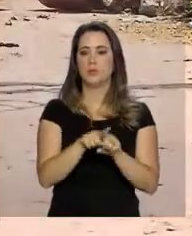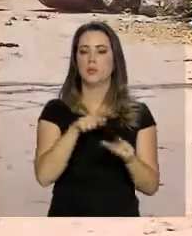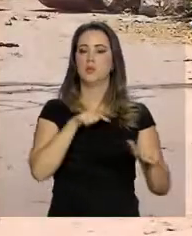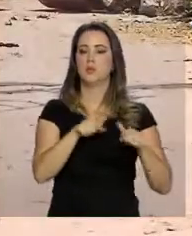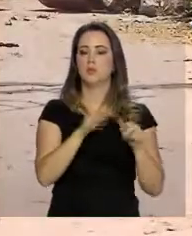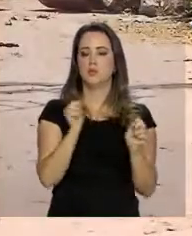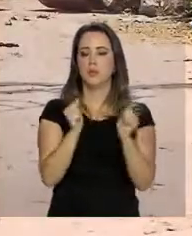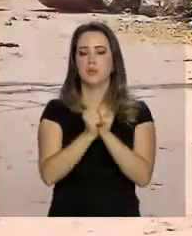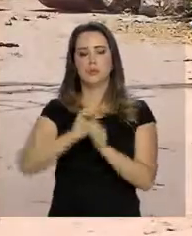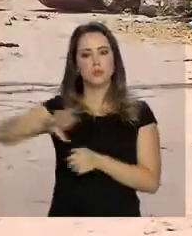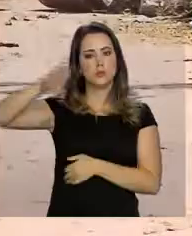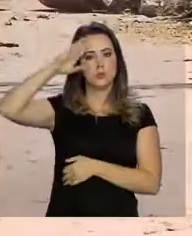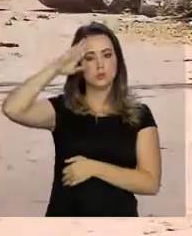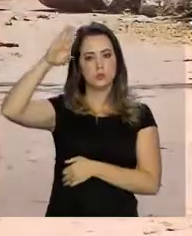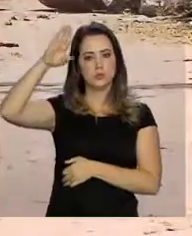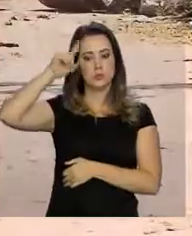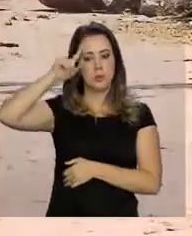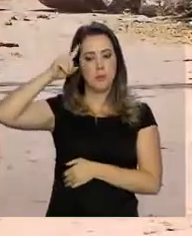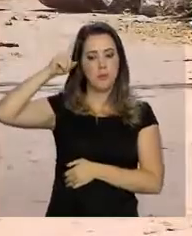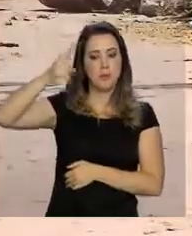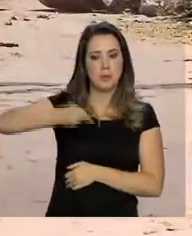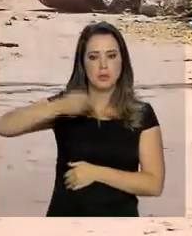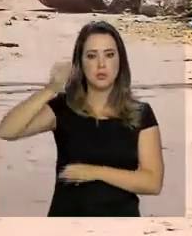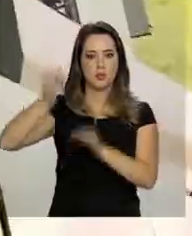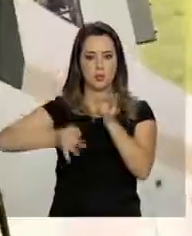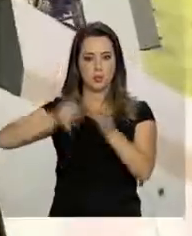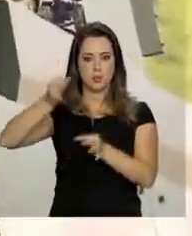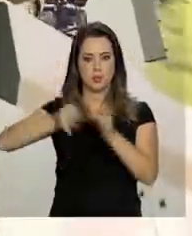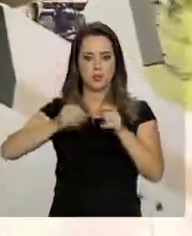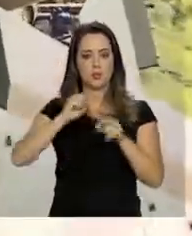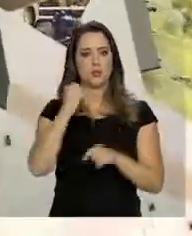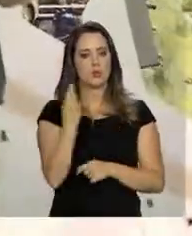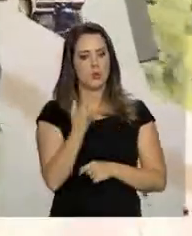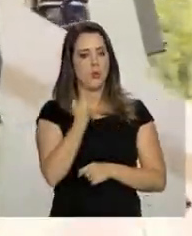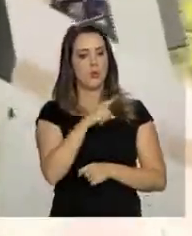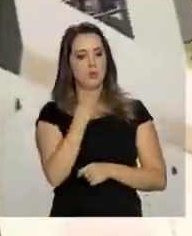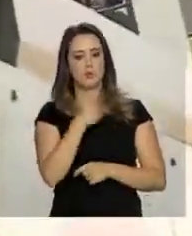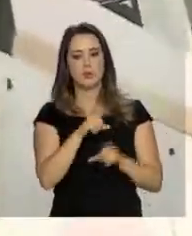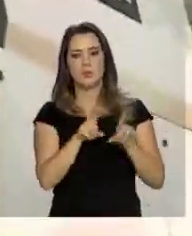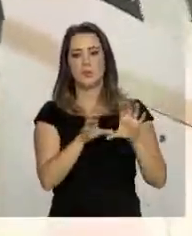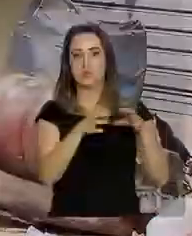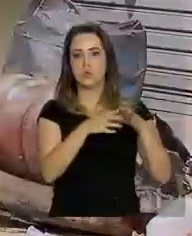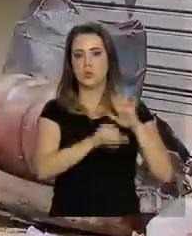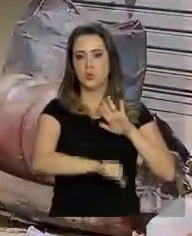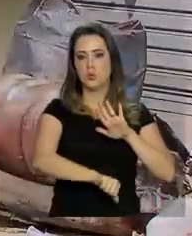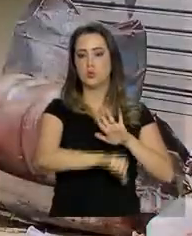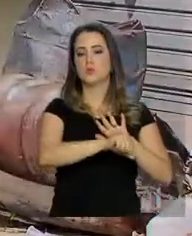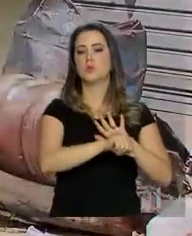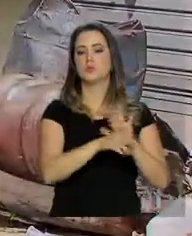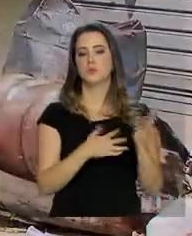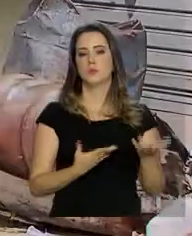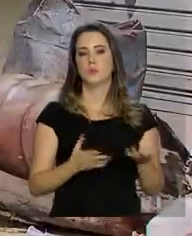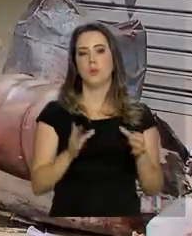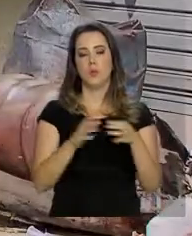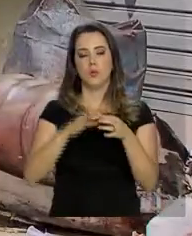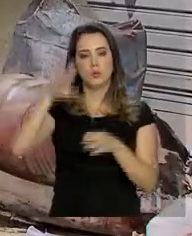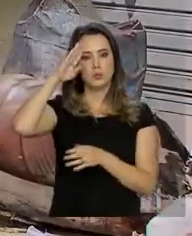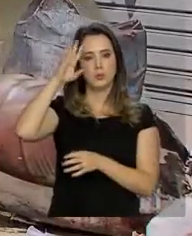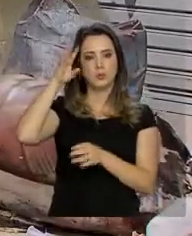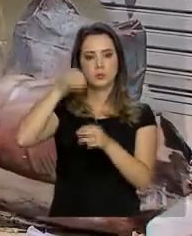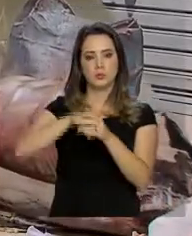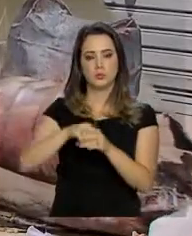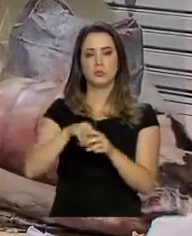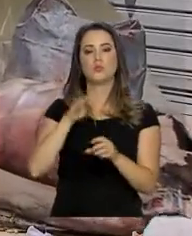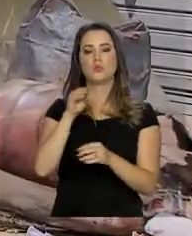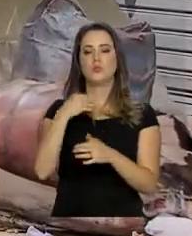forças armadas no cumprimento de mandados judiciais e denúncias de ações criminosas segundo o gabinete de intervenção federal